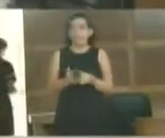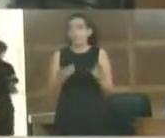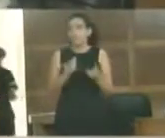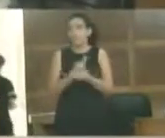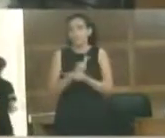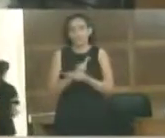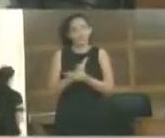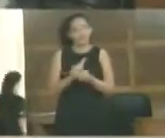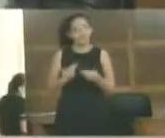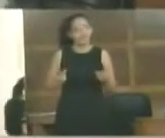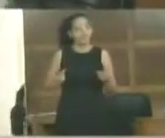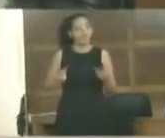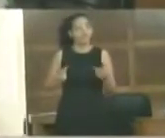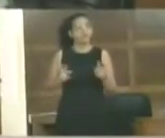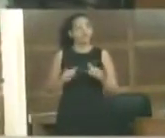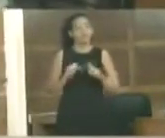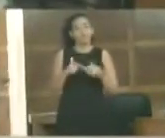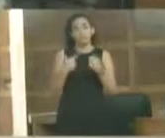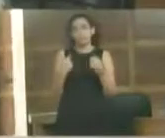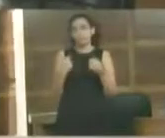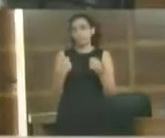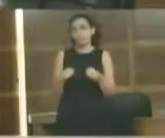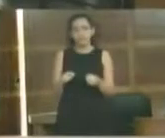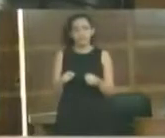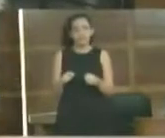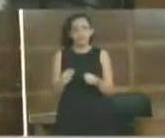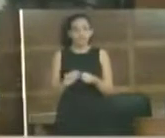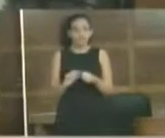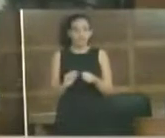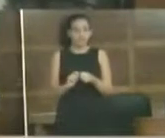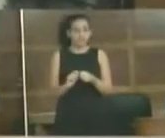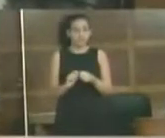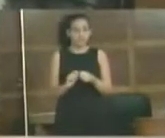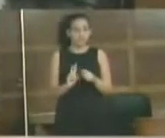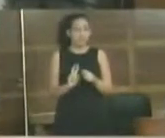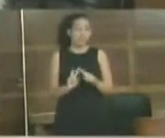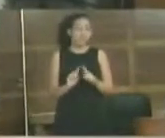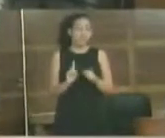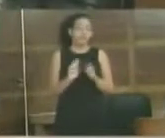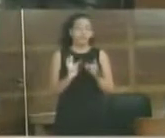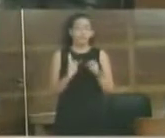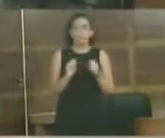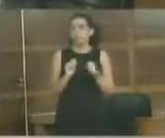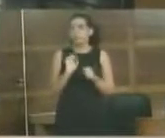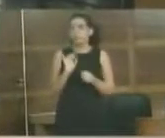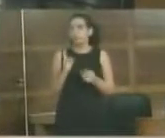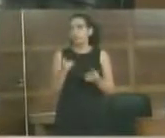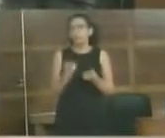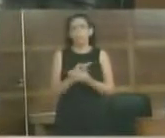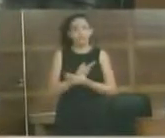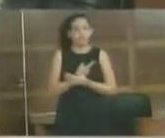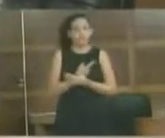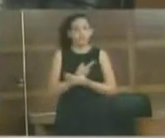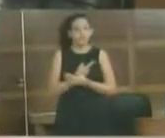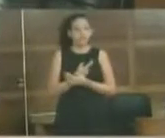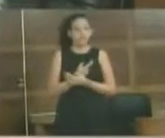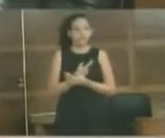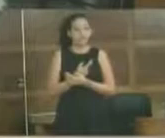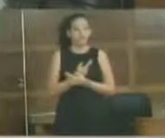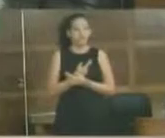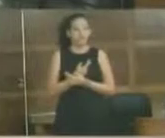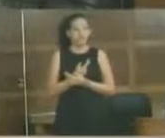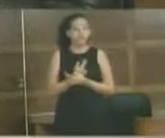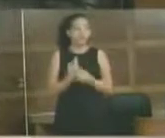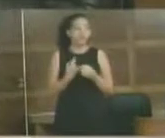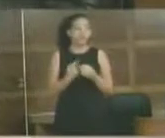várias coisas bacanas vindo por aí. Mas isso tudo só acontece também porque